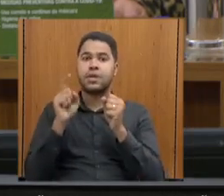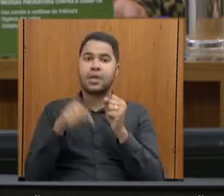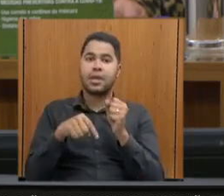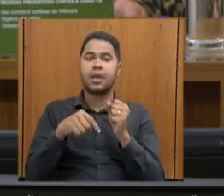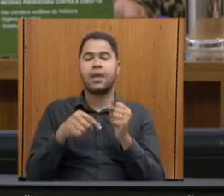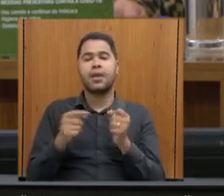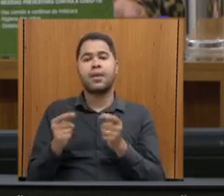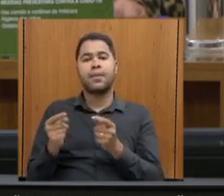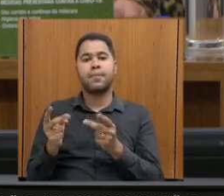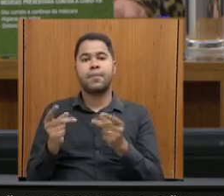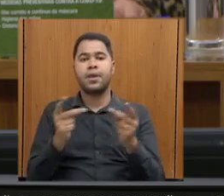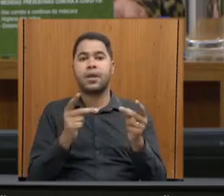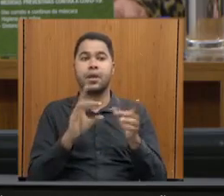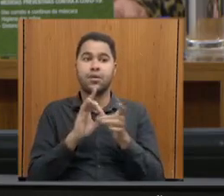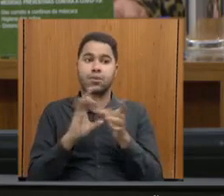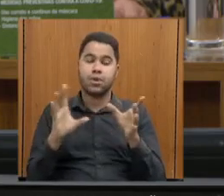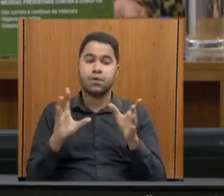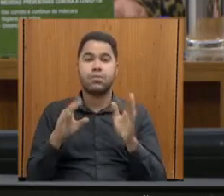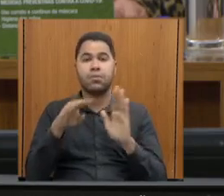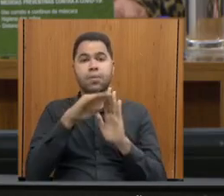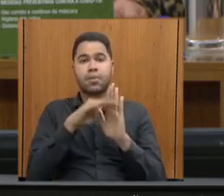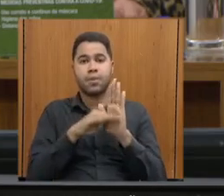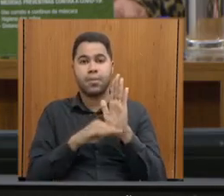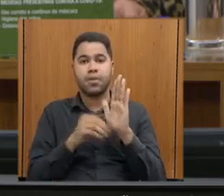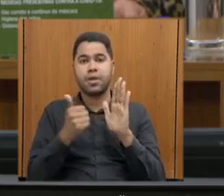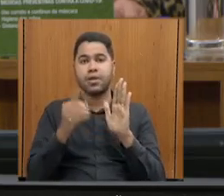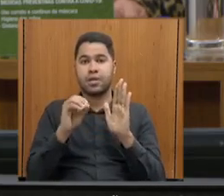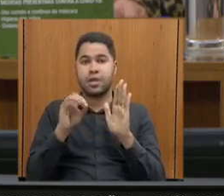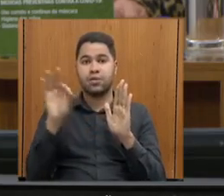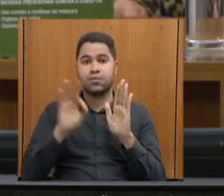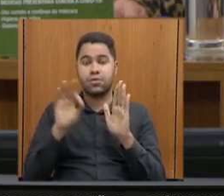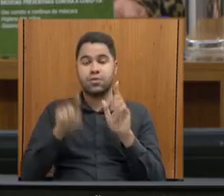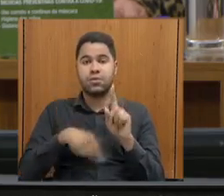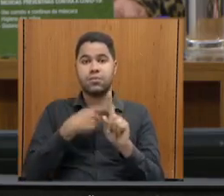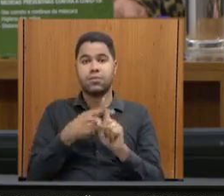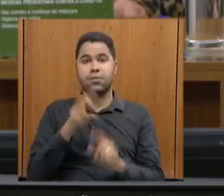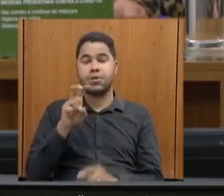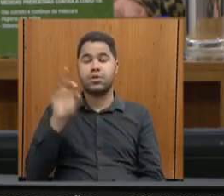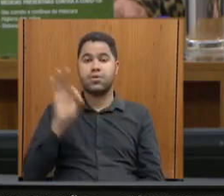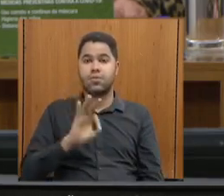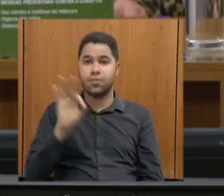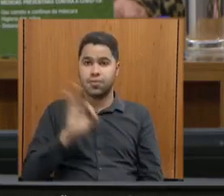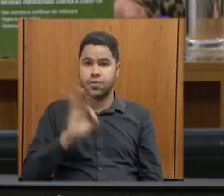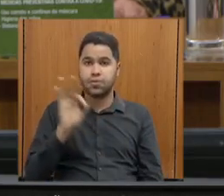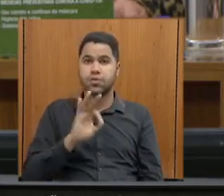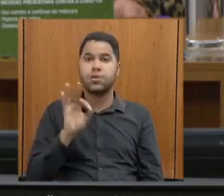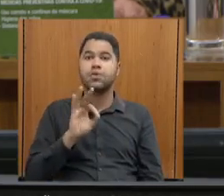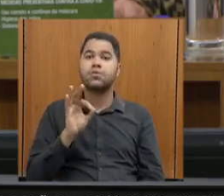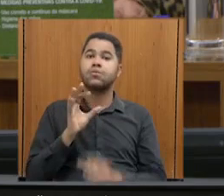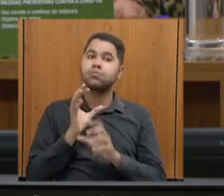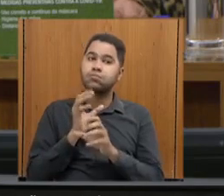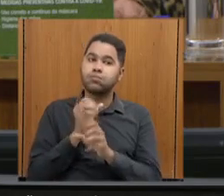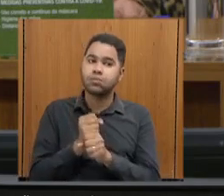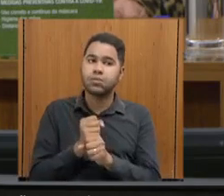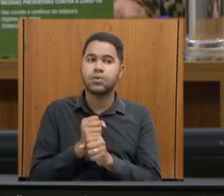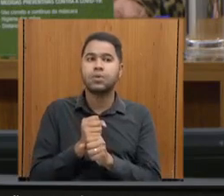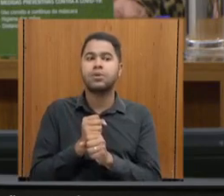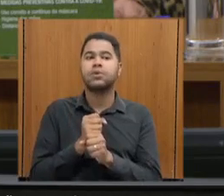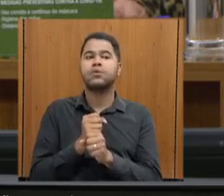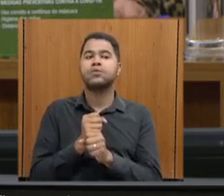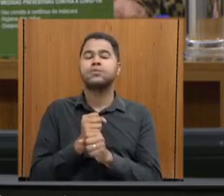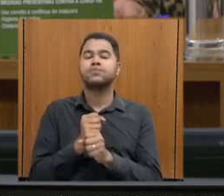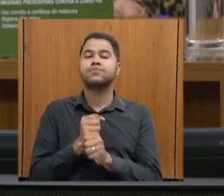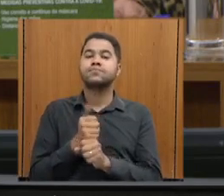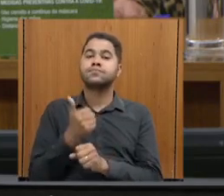Livre e conseguiram aí além dos dez porcento mais cinco porcento chegando podendo chegar a 10